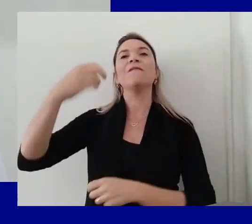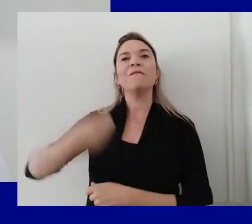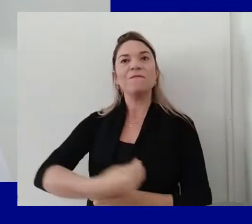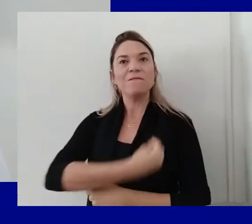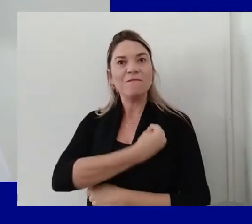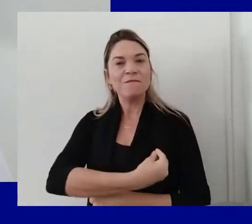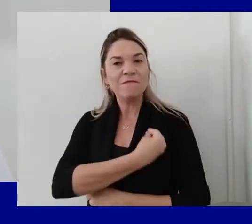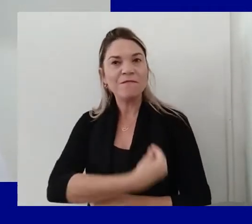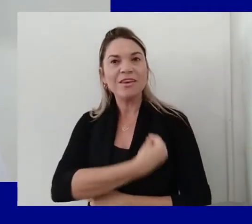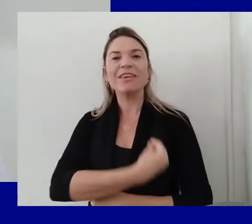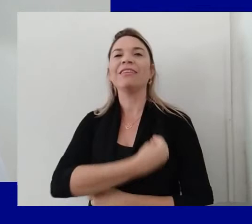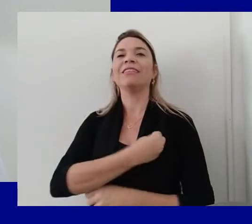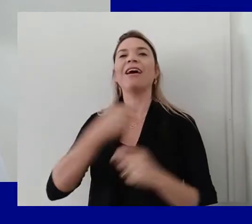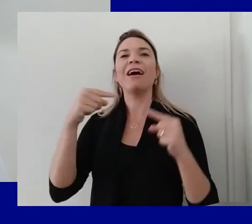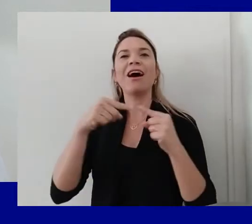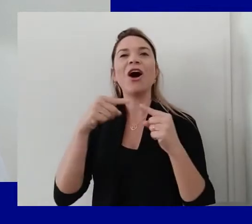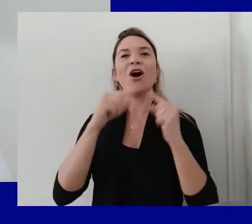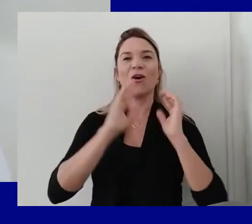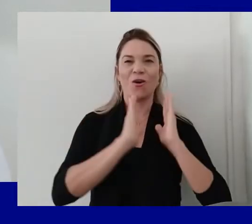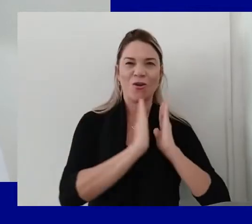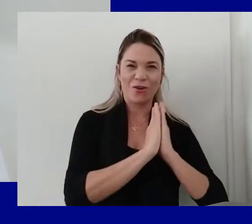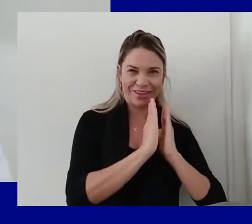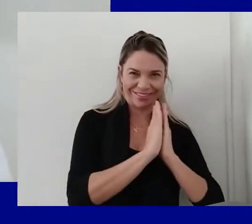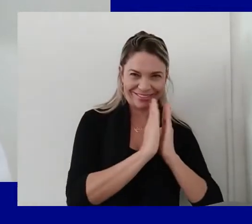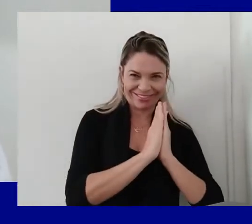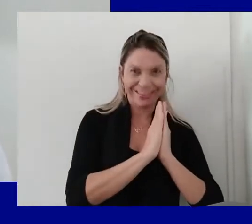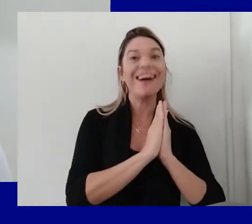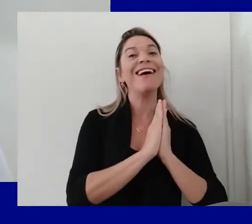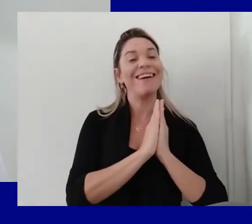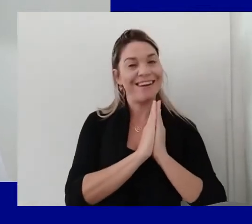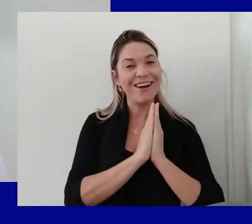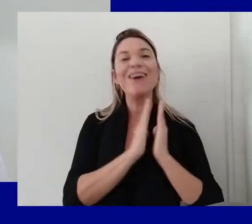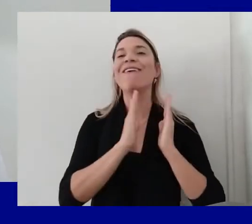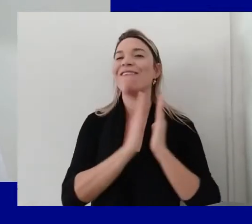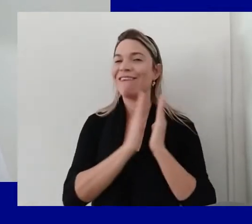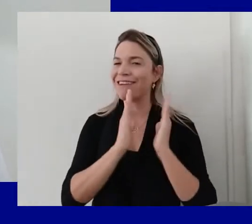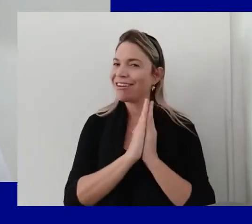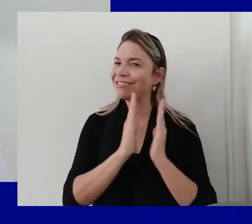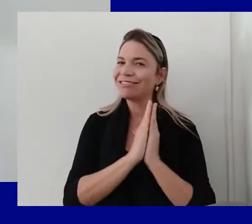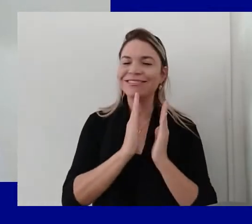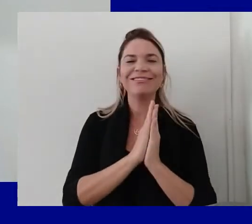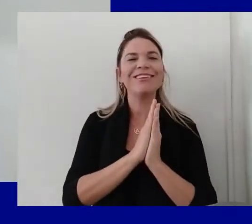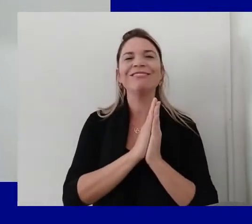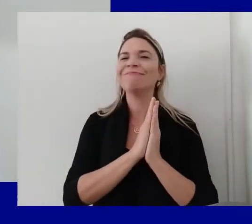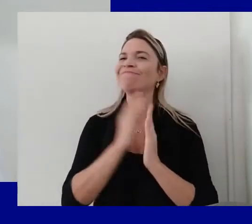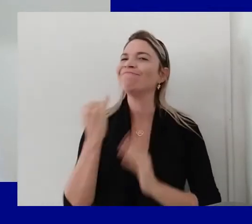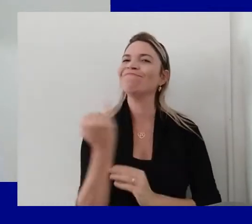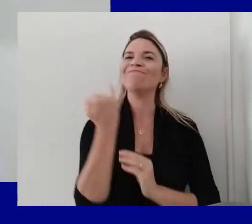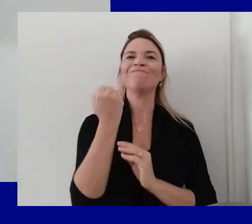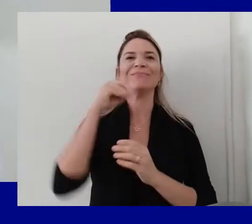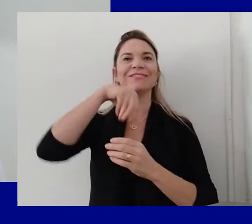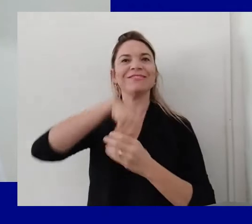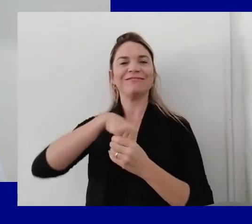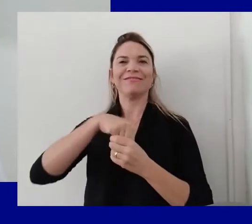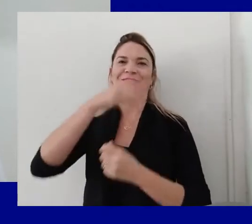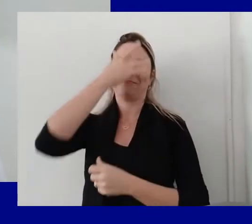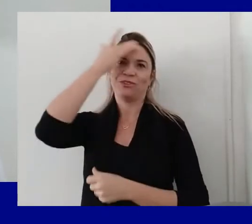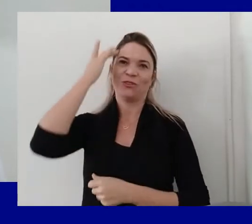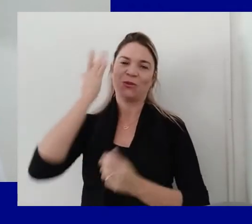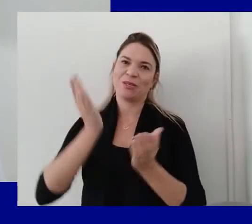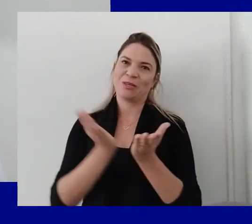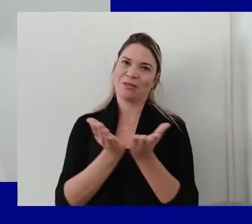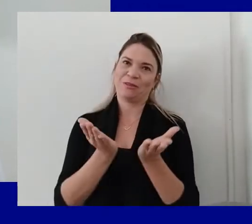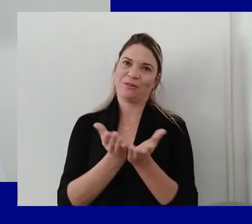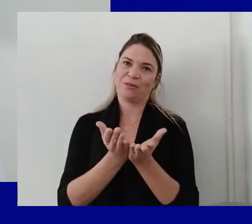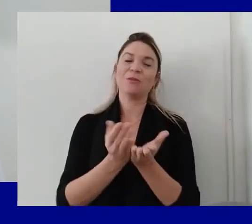oração. Porque a oração perpassa por toda a vida cristã. É impossível desenvolver a vida cristã